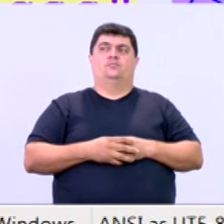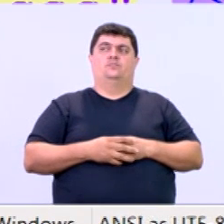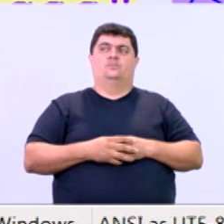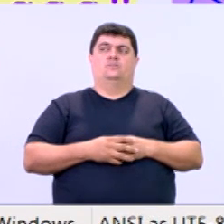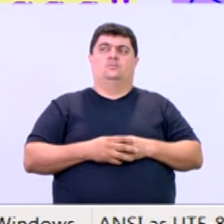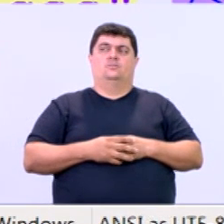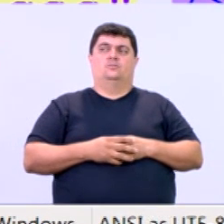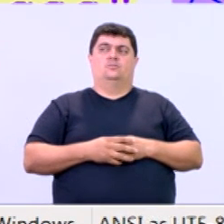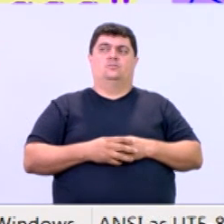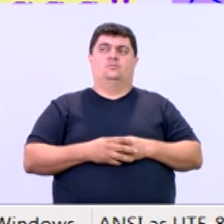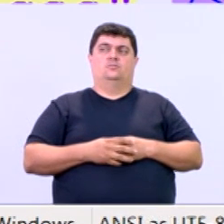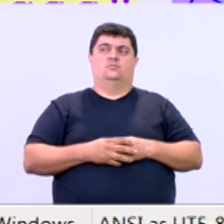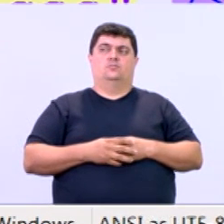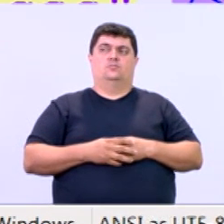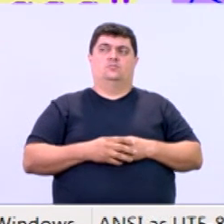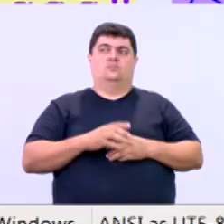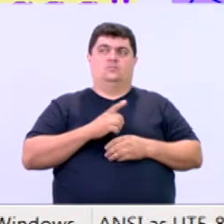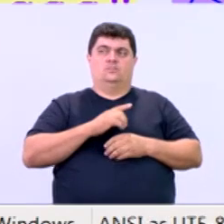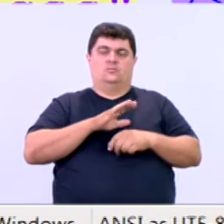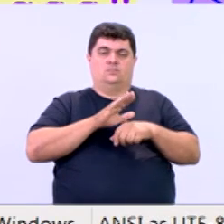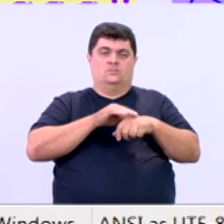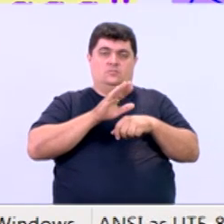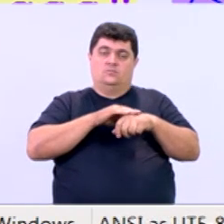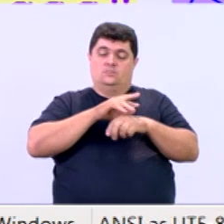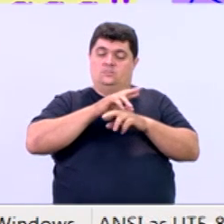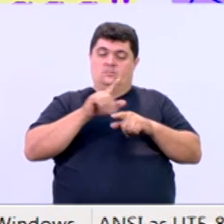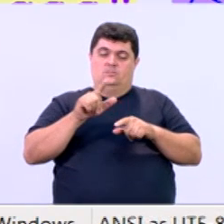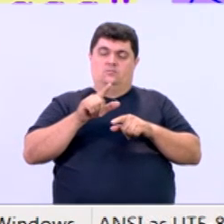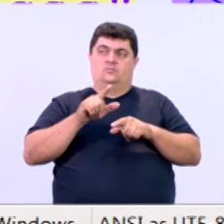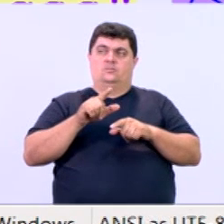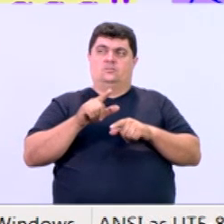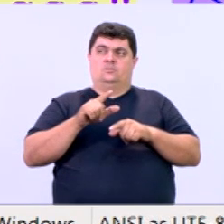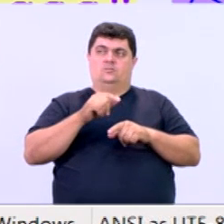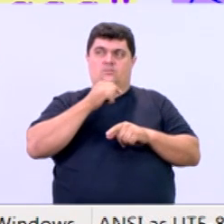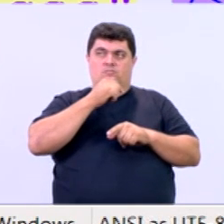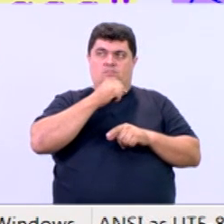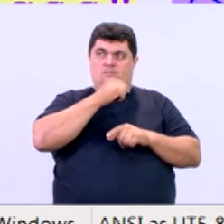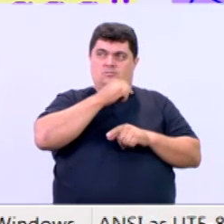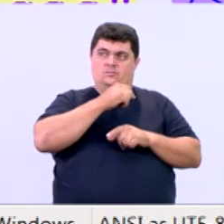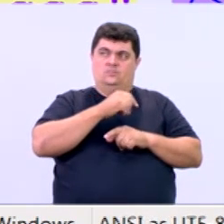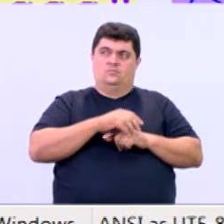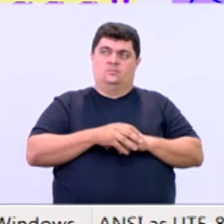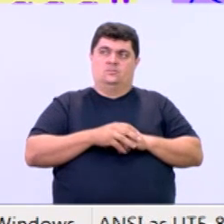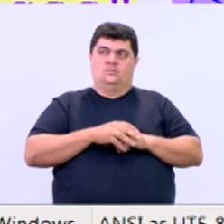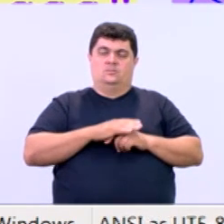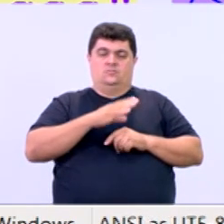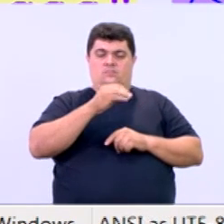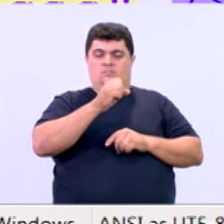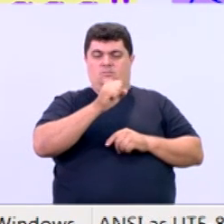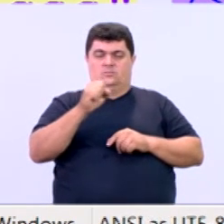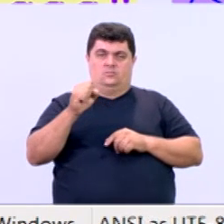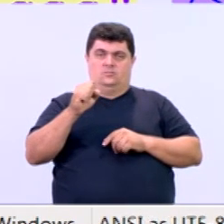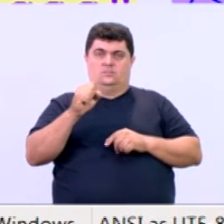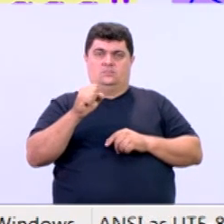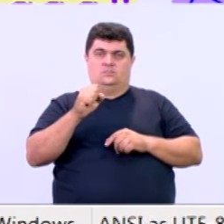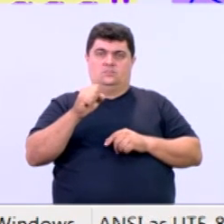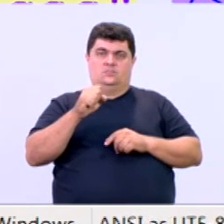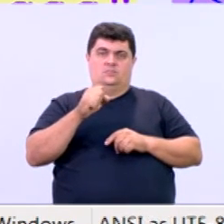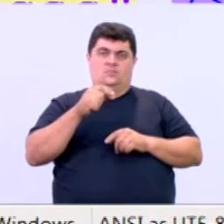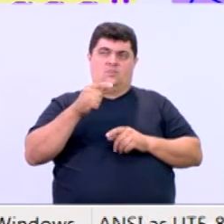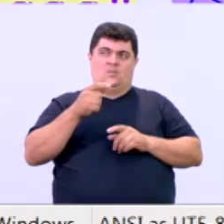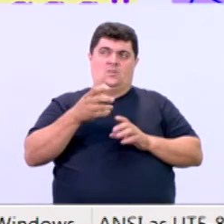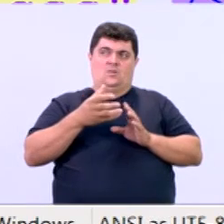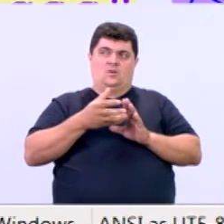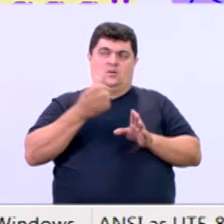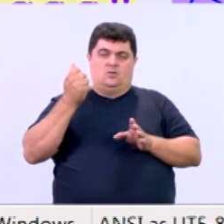Então, nós temos aqui a chamada diferenciada. Então, o CSS eu vou ter que sair da pasta